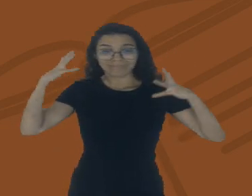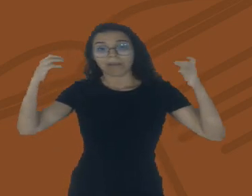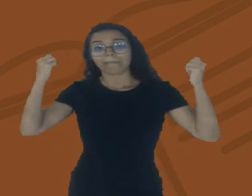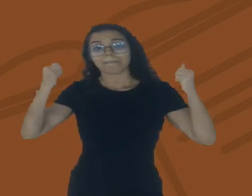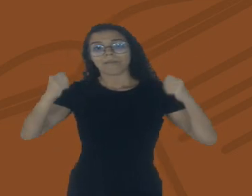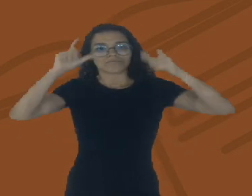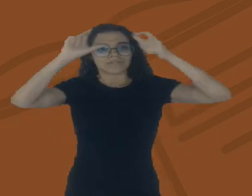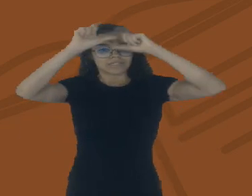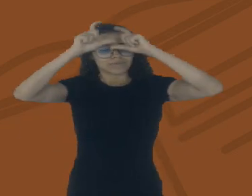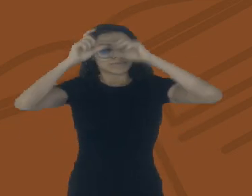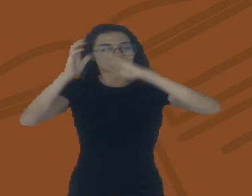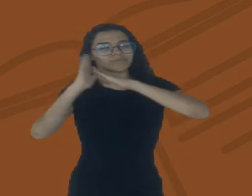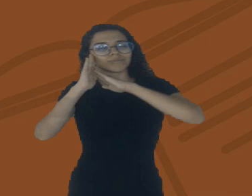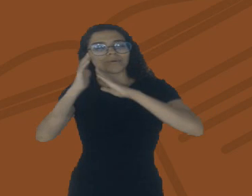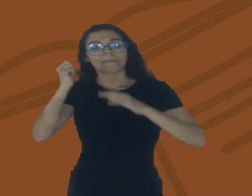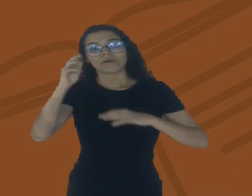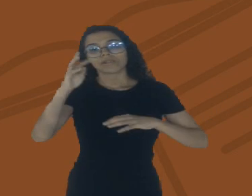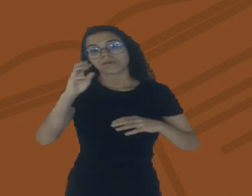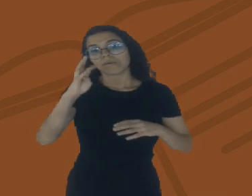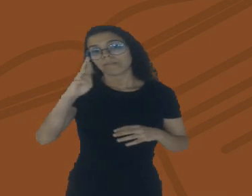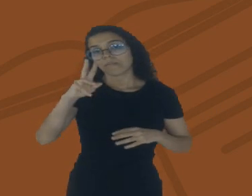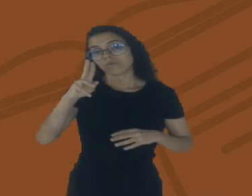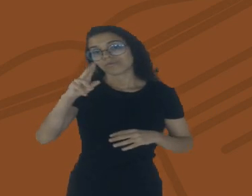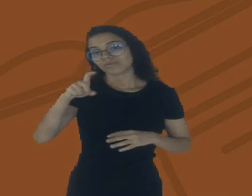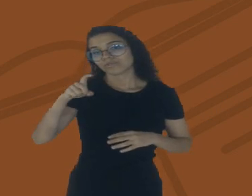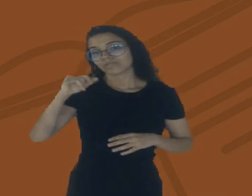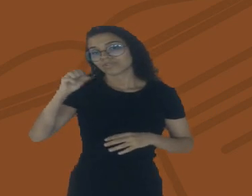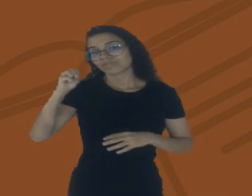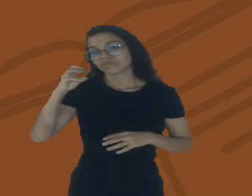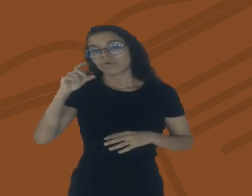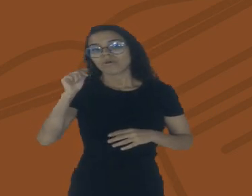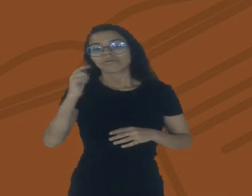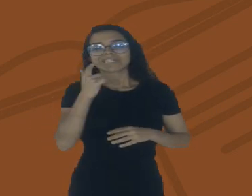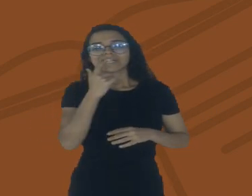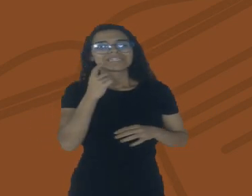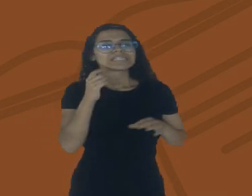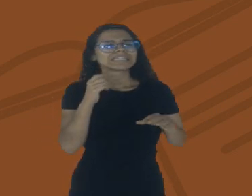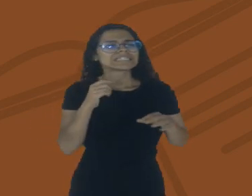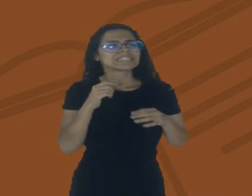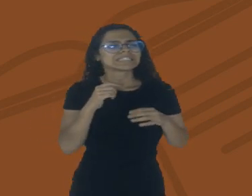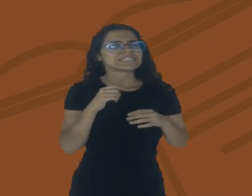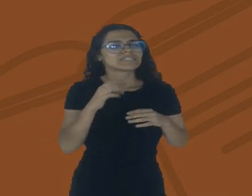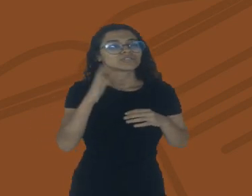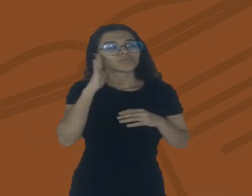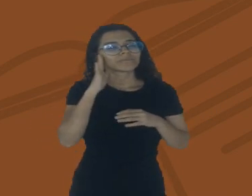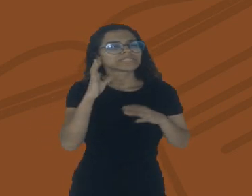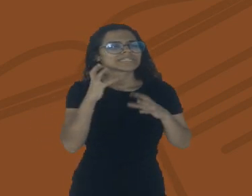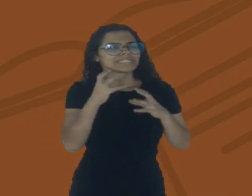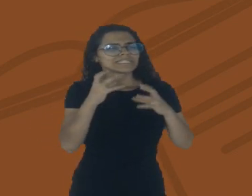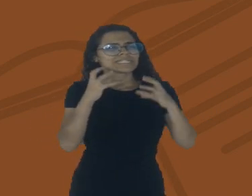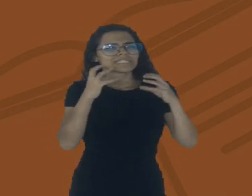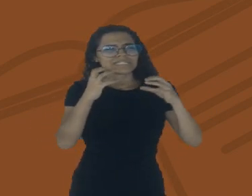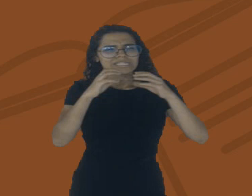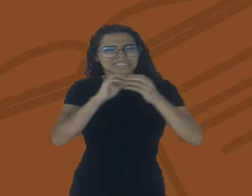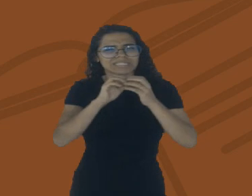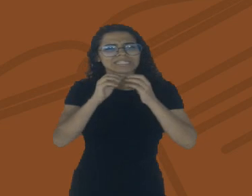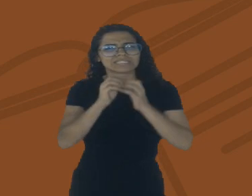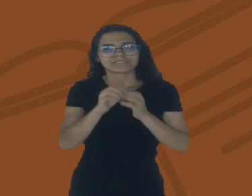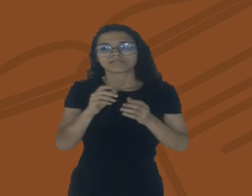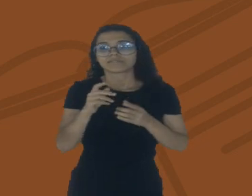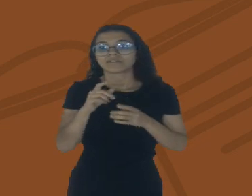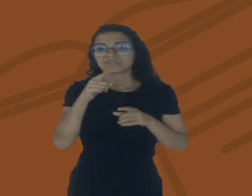distúrbios do sono como a insônia e bruxismo, ranger os dentes durante a noite. Então aí você já viu alguma pessoa em casa quando está